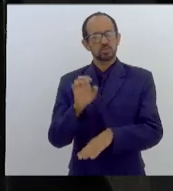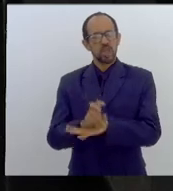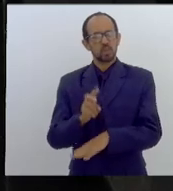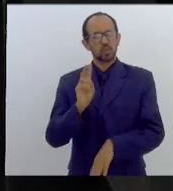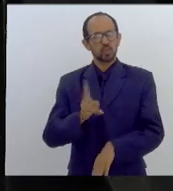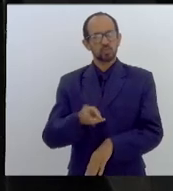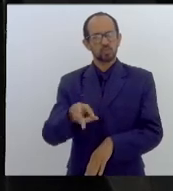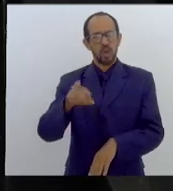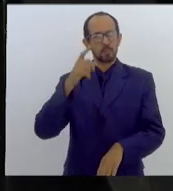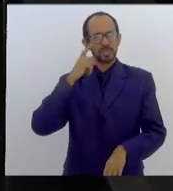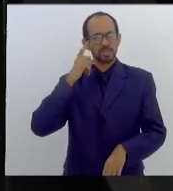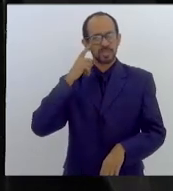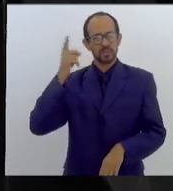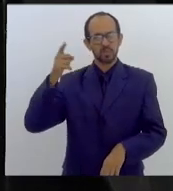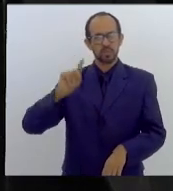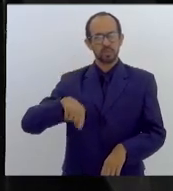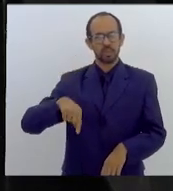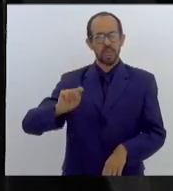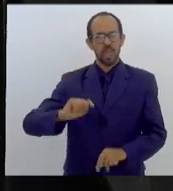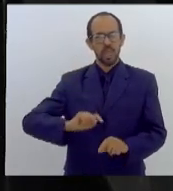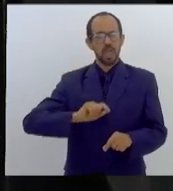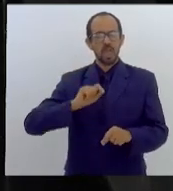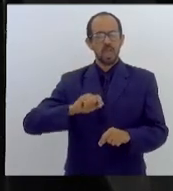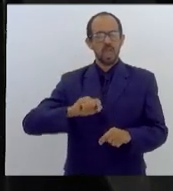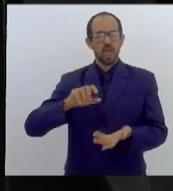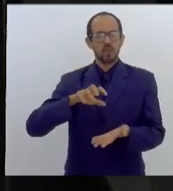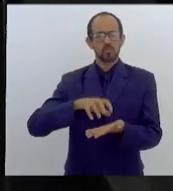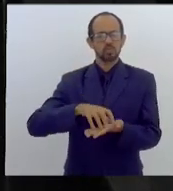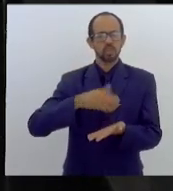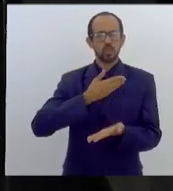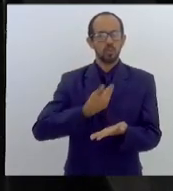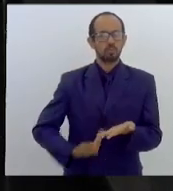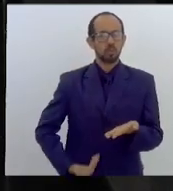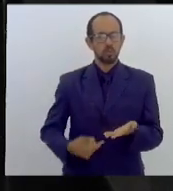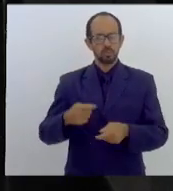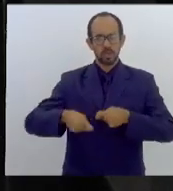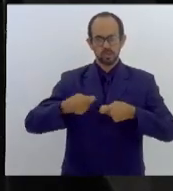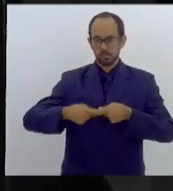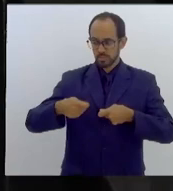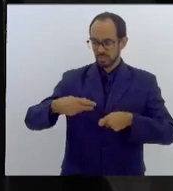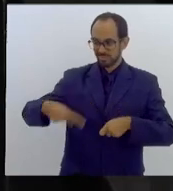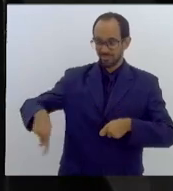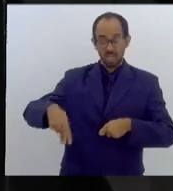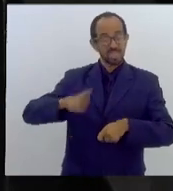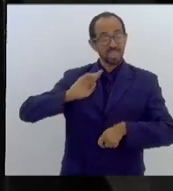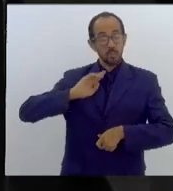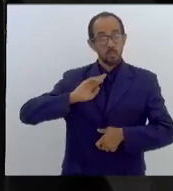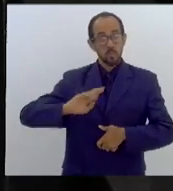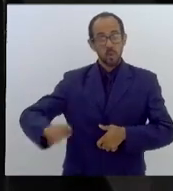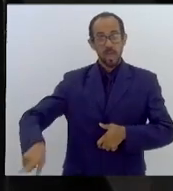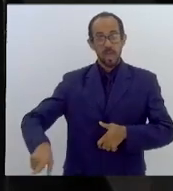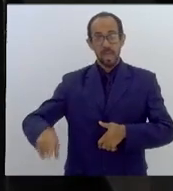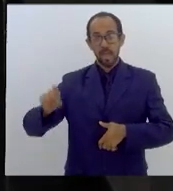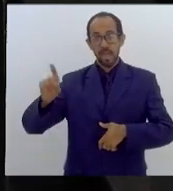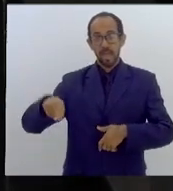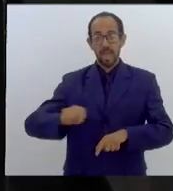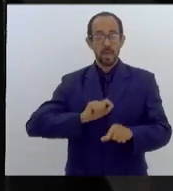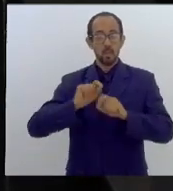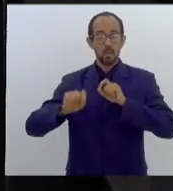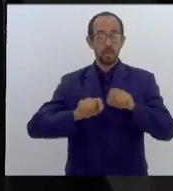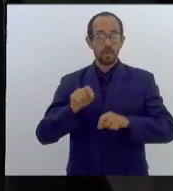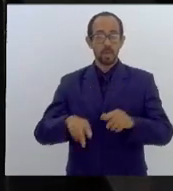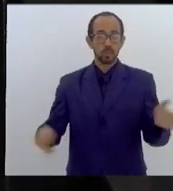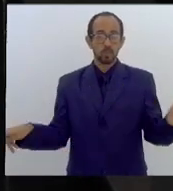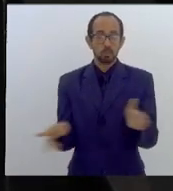Estadual de Educação é uma repartição pública sob seu comando. Não é, é um órgão de Estado. É um órgão de Estado, não integra governo algum,